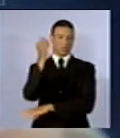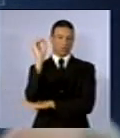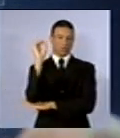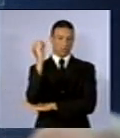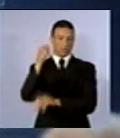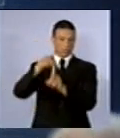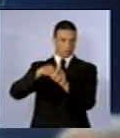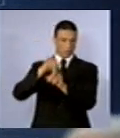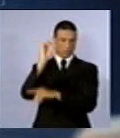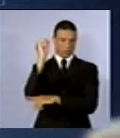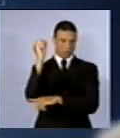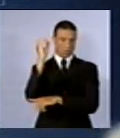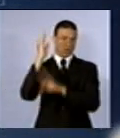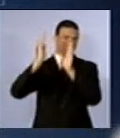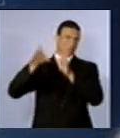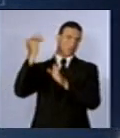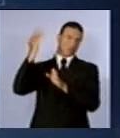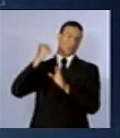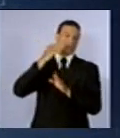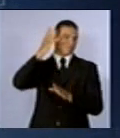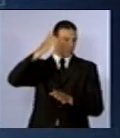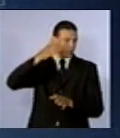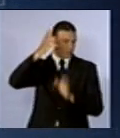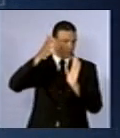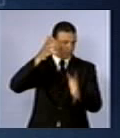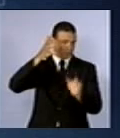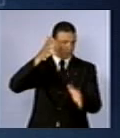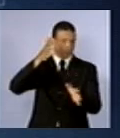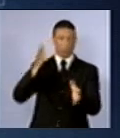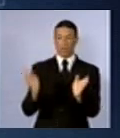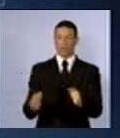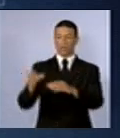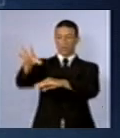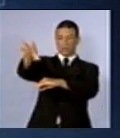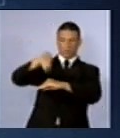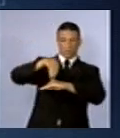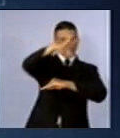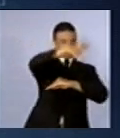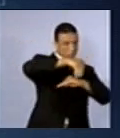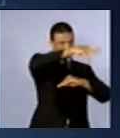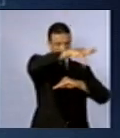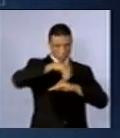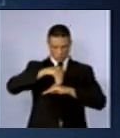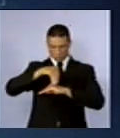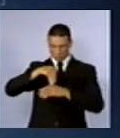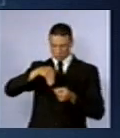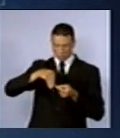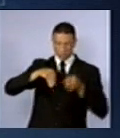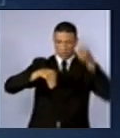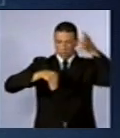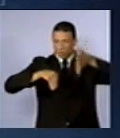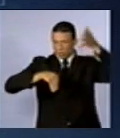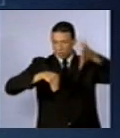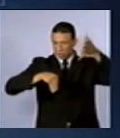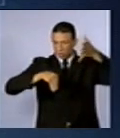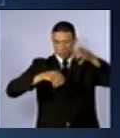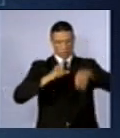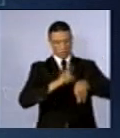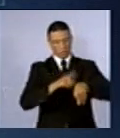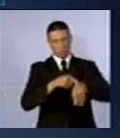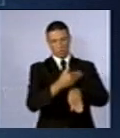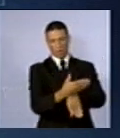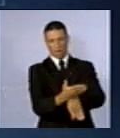2011, e alguns pontos que já foram observados, a gente vai procurar correr de forma tal a não ultrapassar o tempo